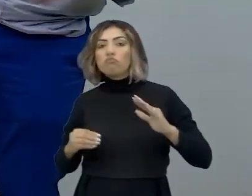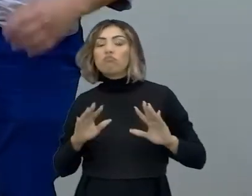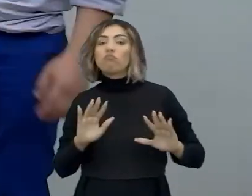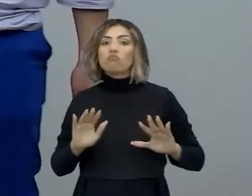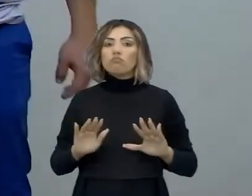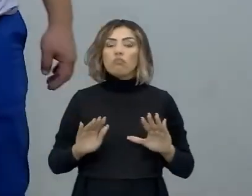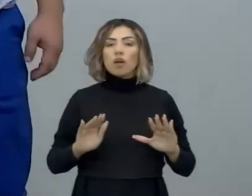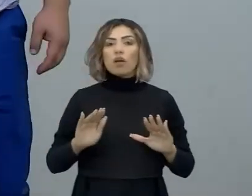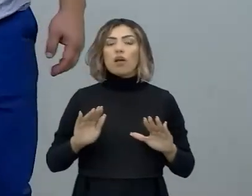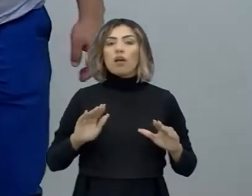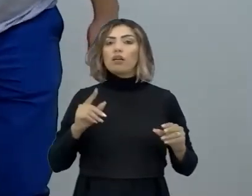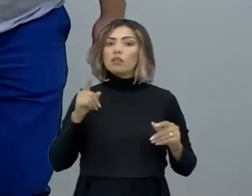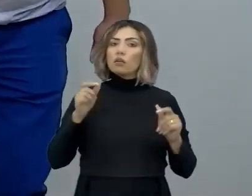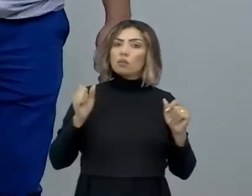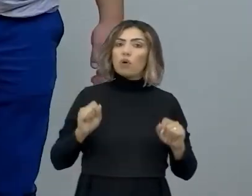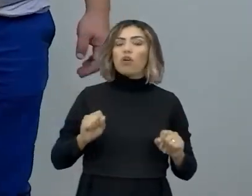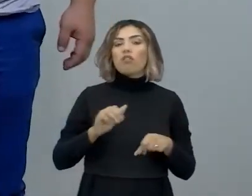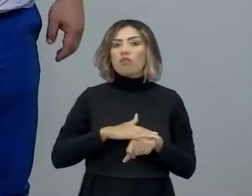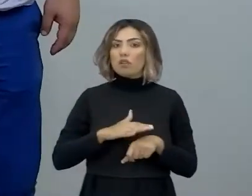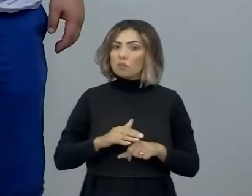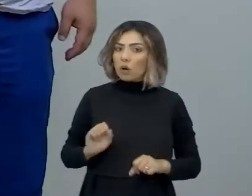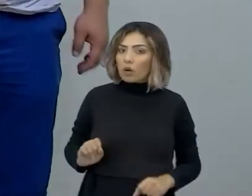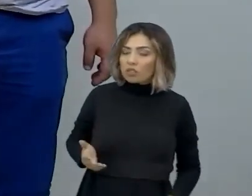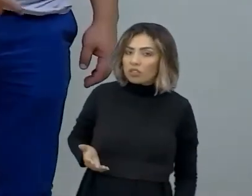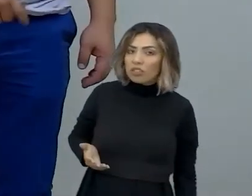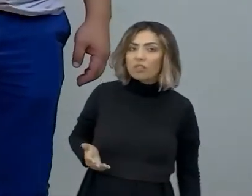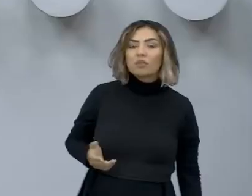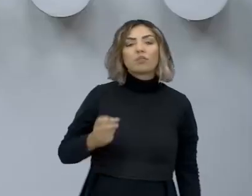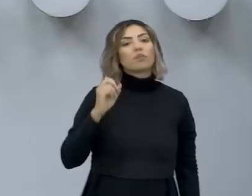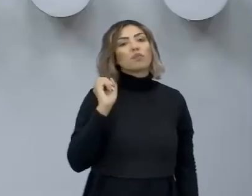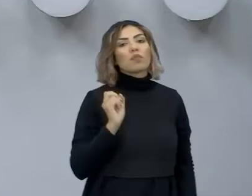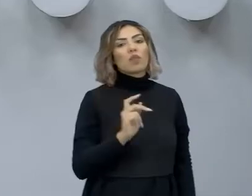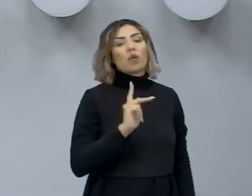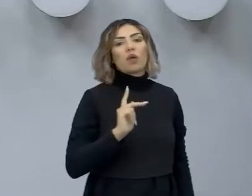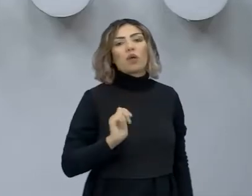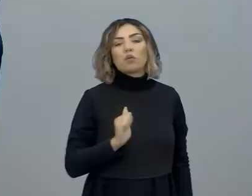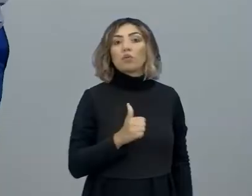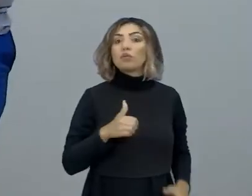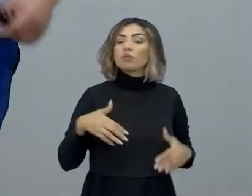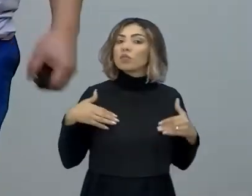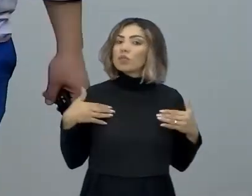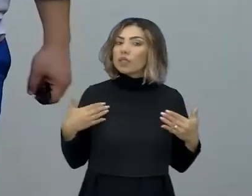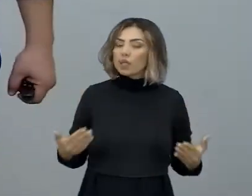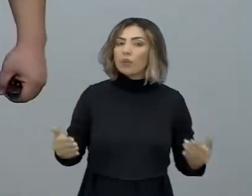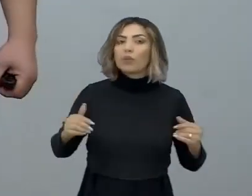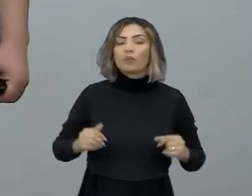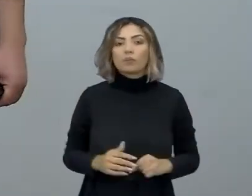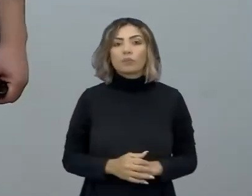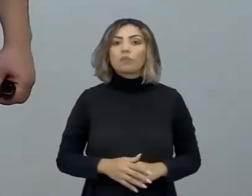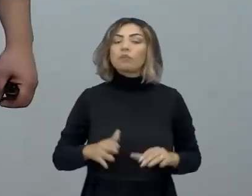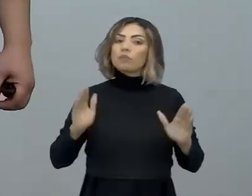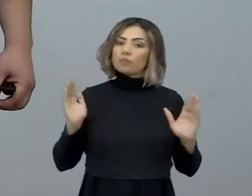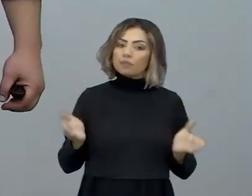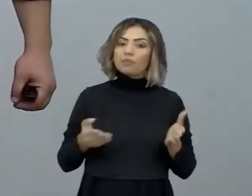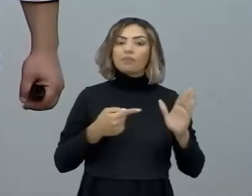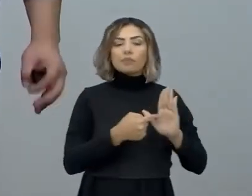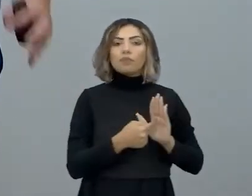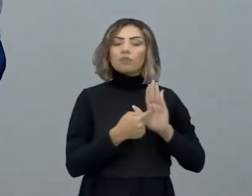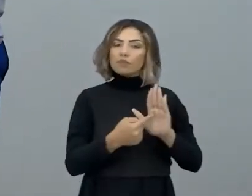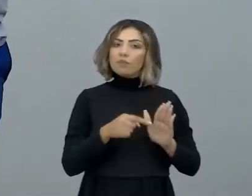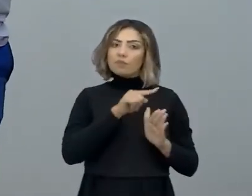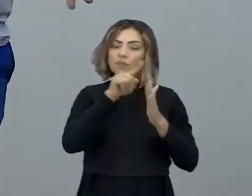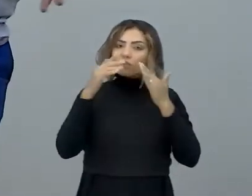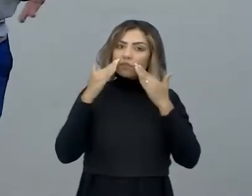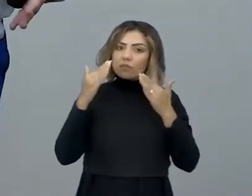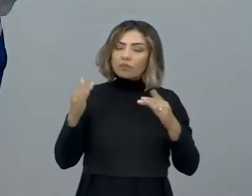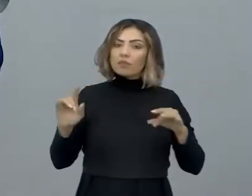nosso bate-papo logo mais, pode ser? Pode ser. Então, tá bom. Então, pessoal, como já foi apresentado aqui,